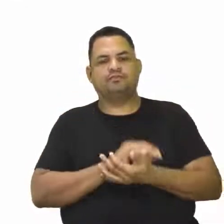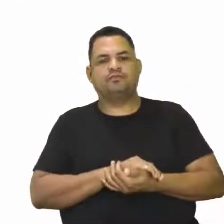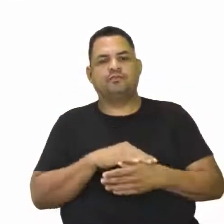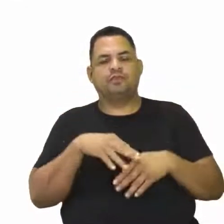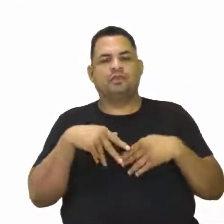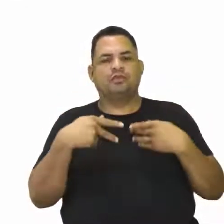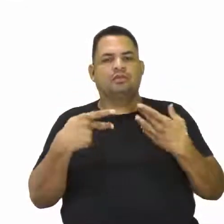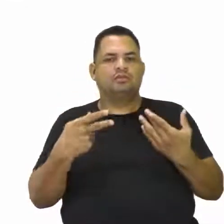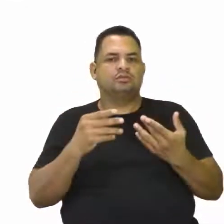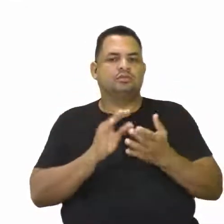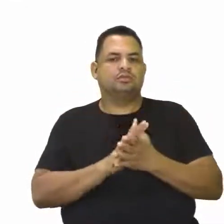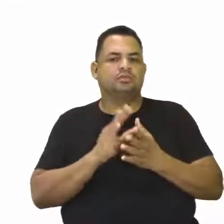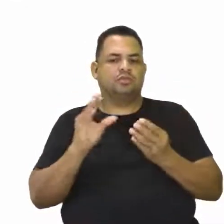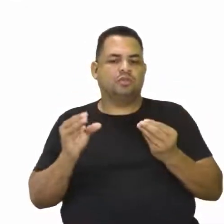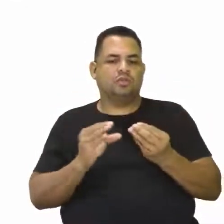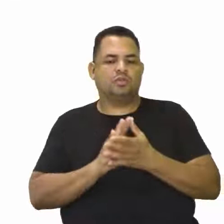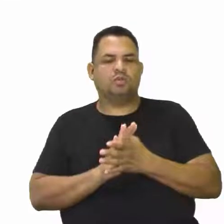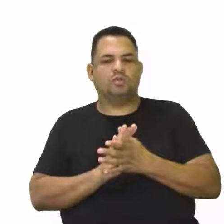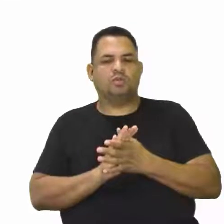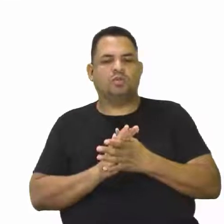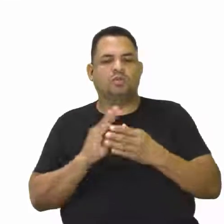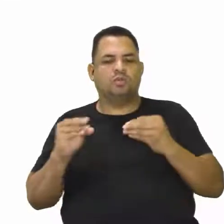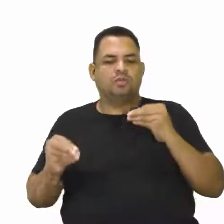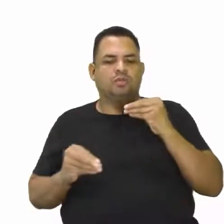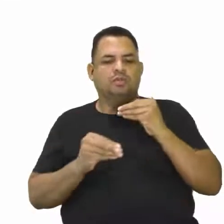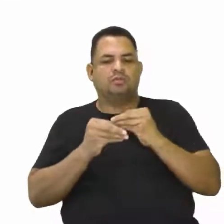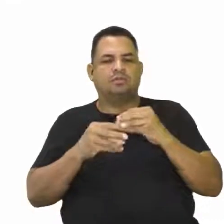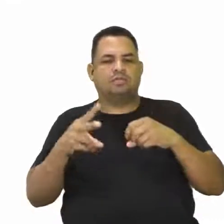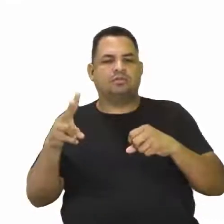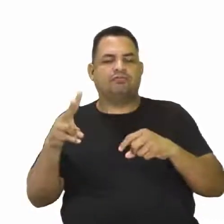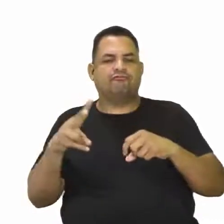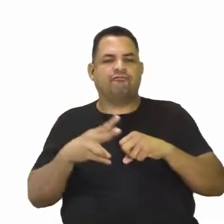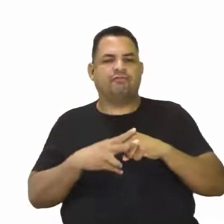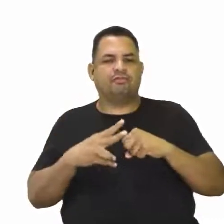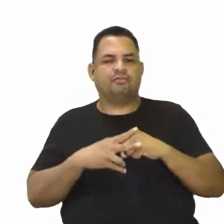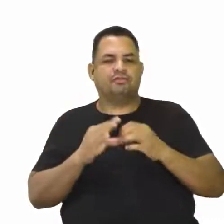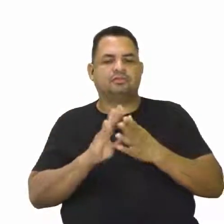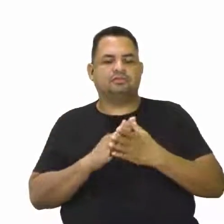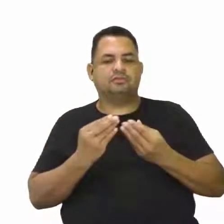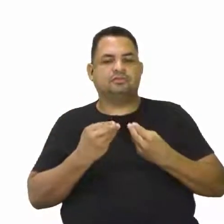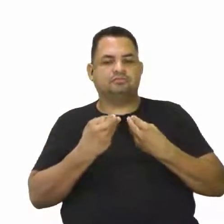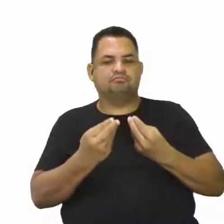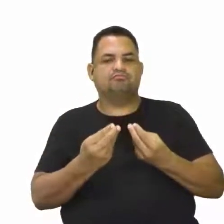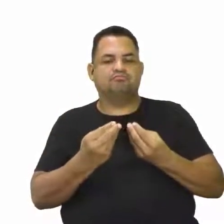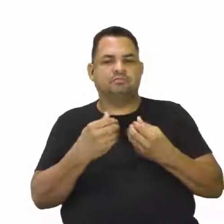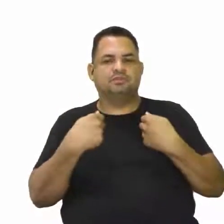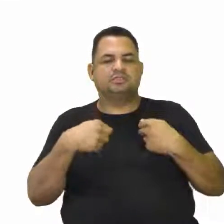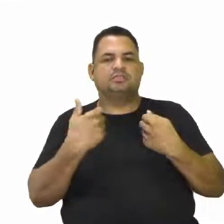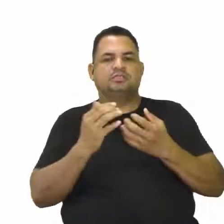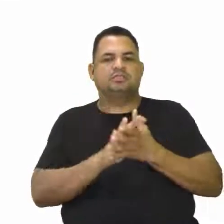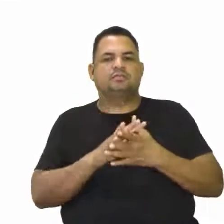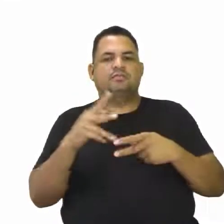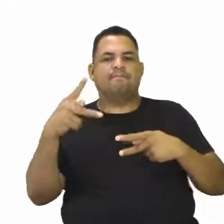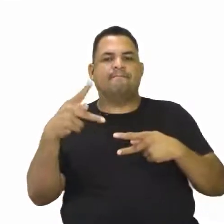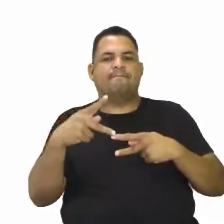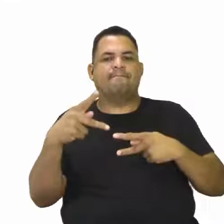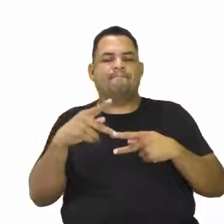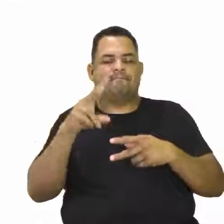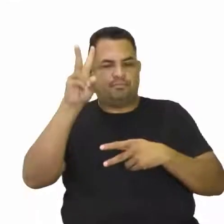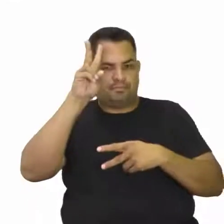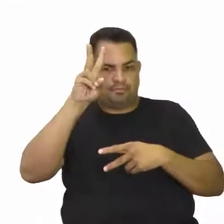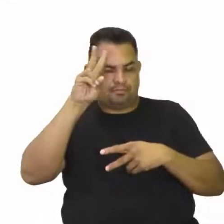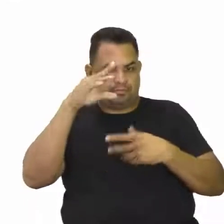de complemento verbal, elas vão pedir a preposição. Então, quando você lembrar da